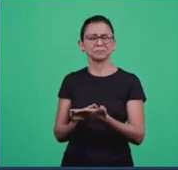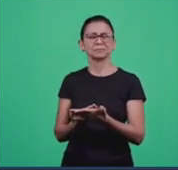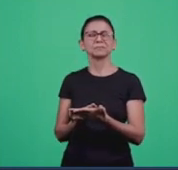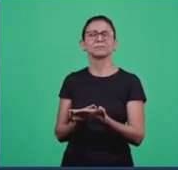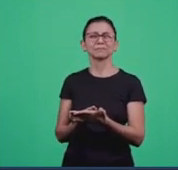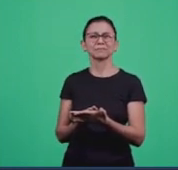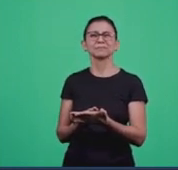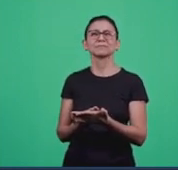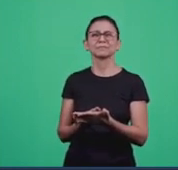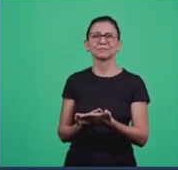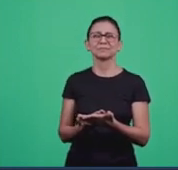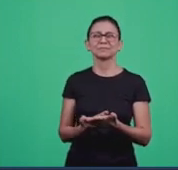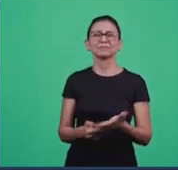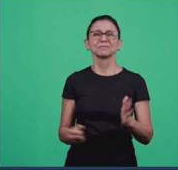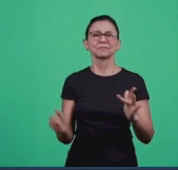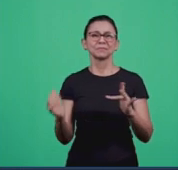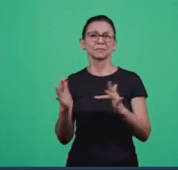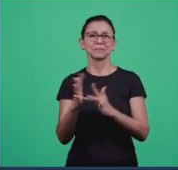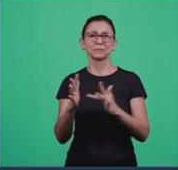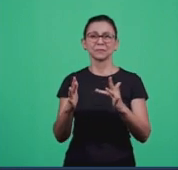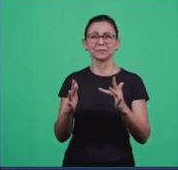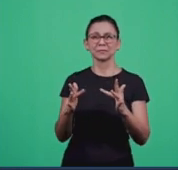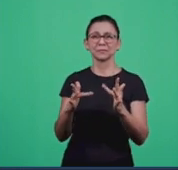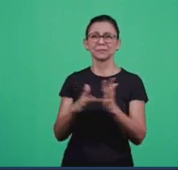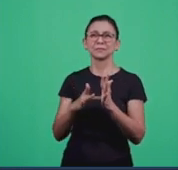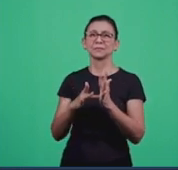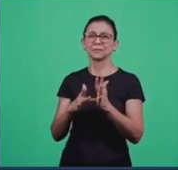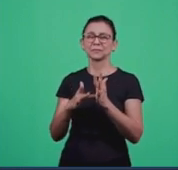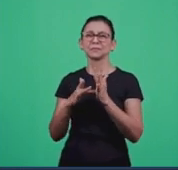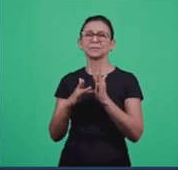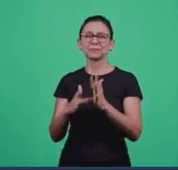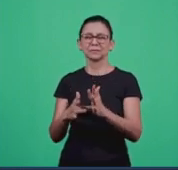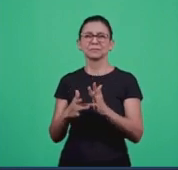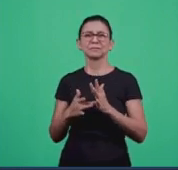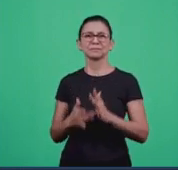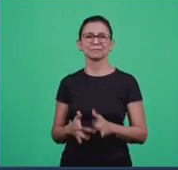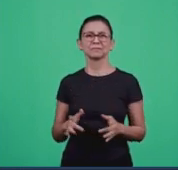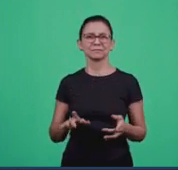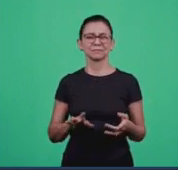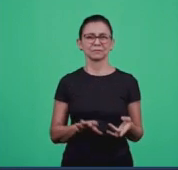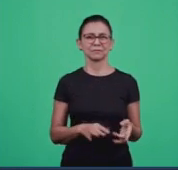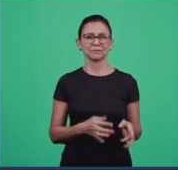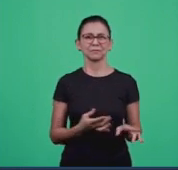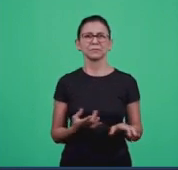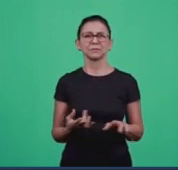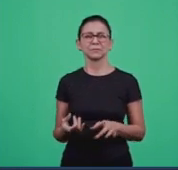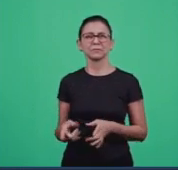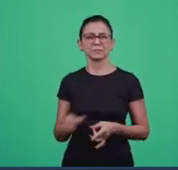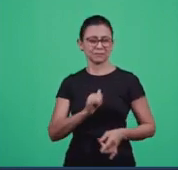confiar que Jesus ao meu lado está.